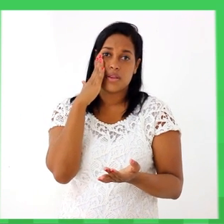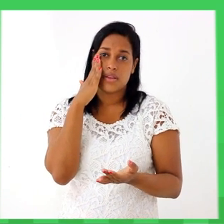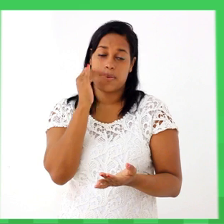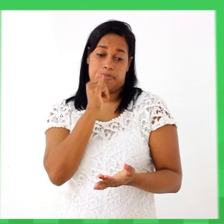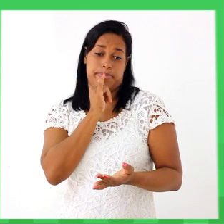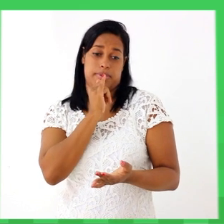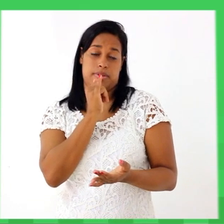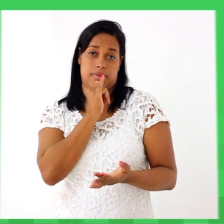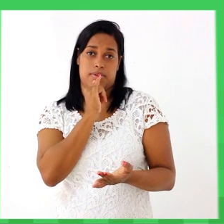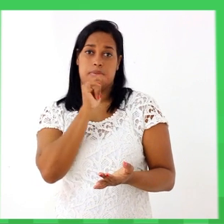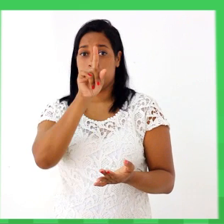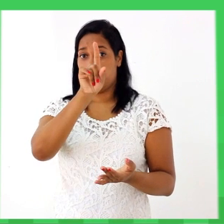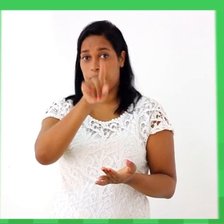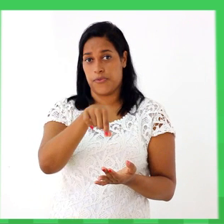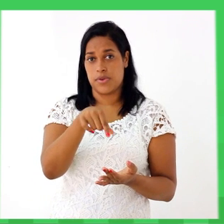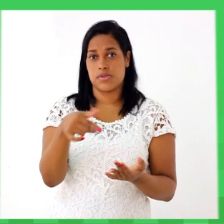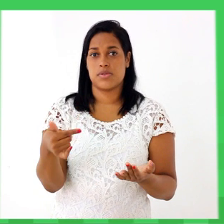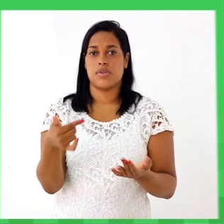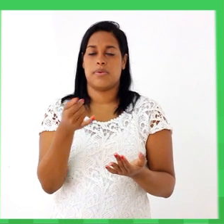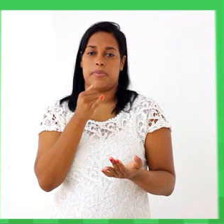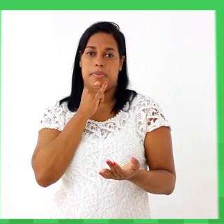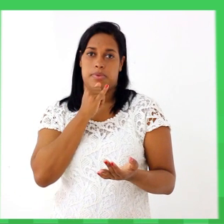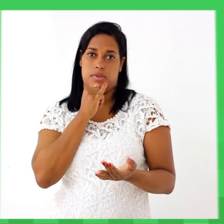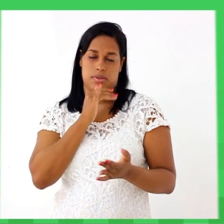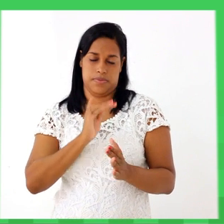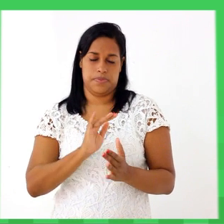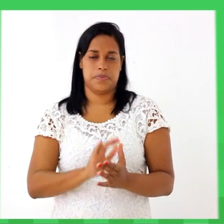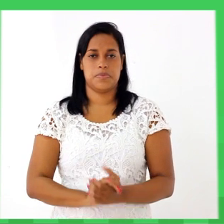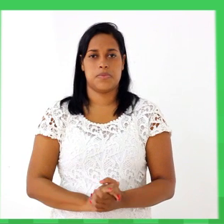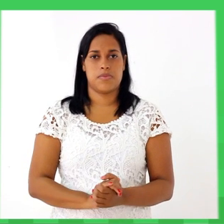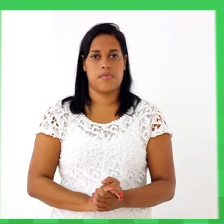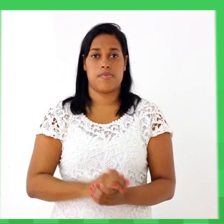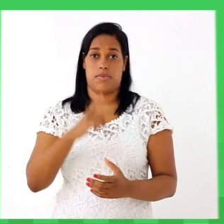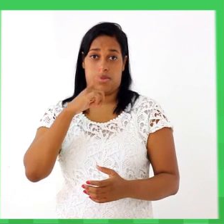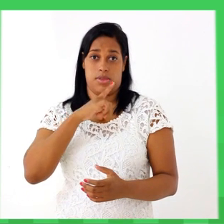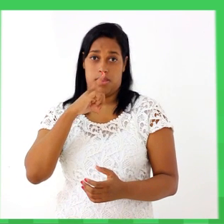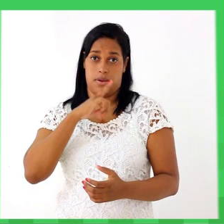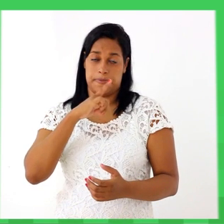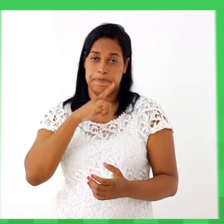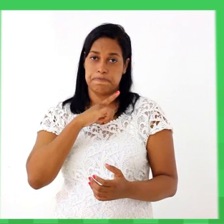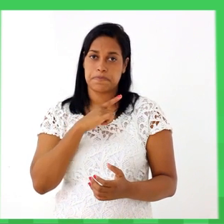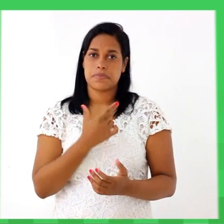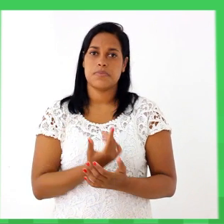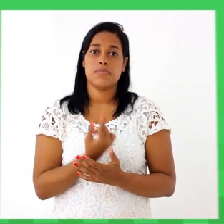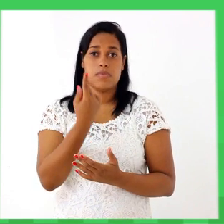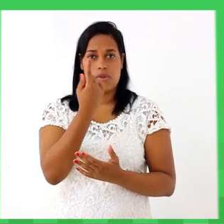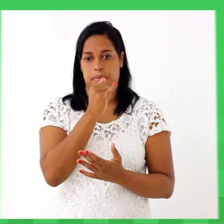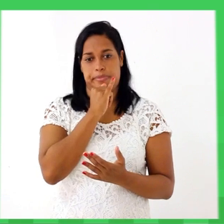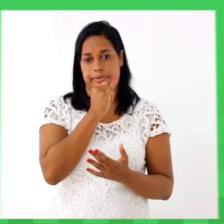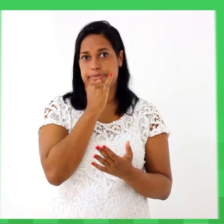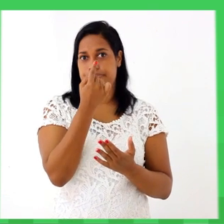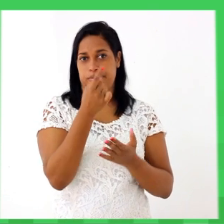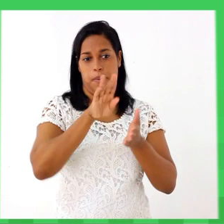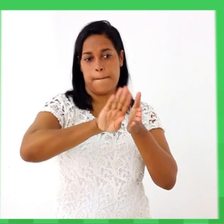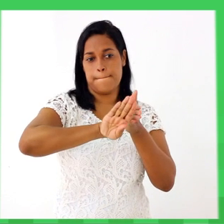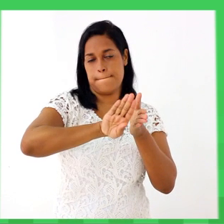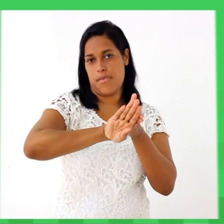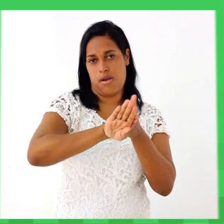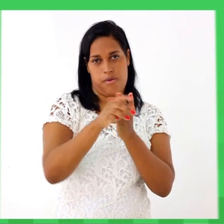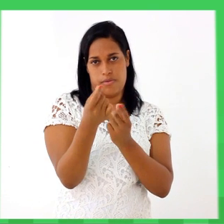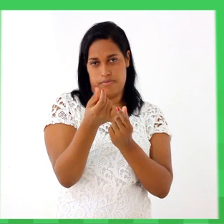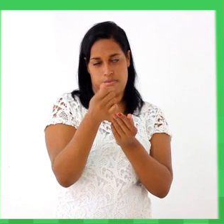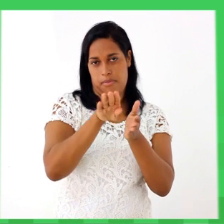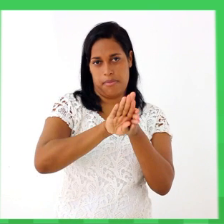aos exemplos e você vai entender melhor. Temos, no caso de um banco financeiro,